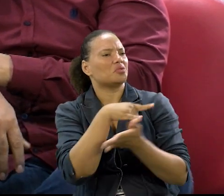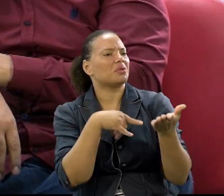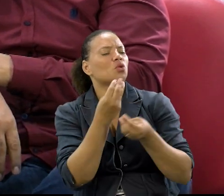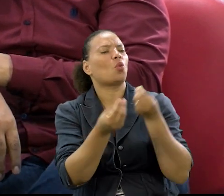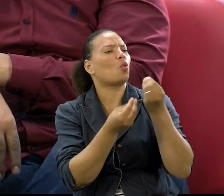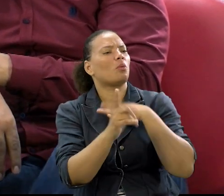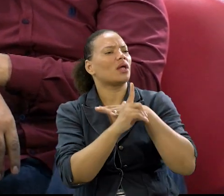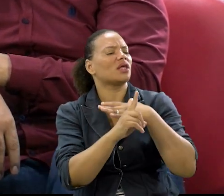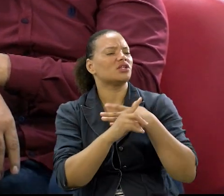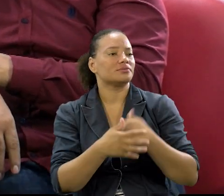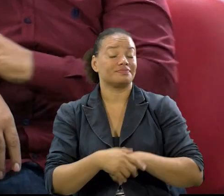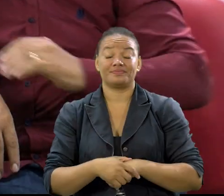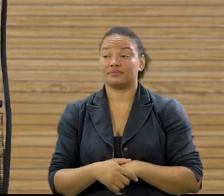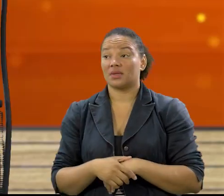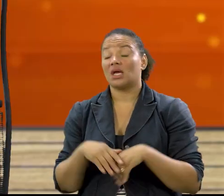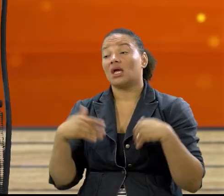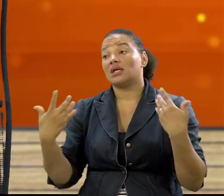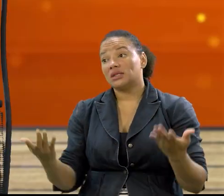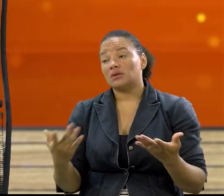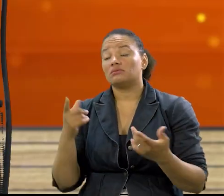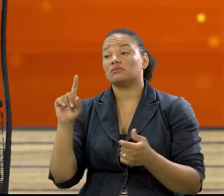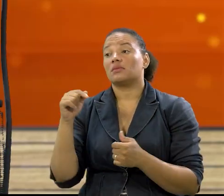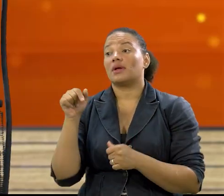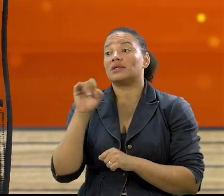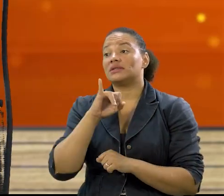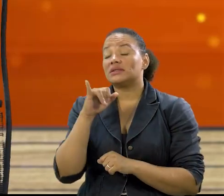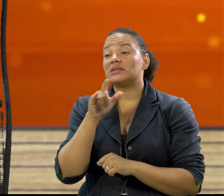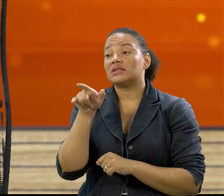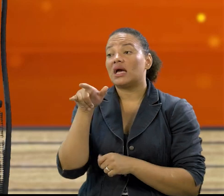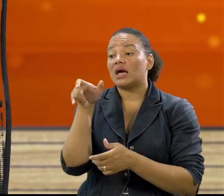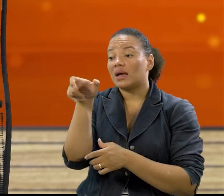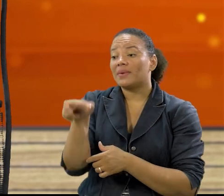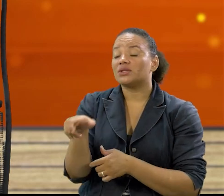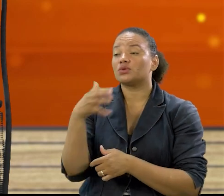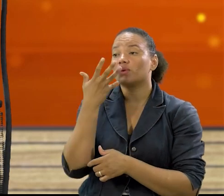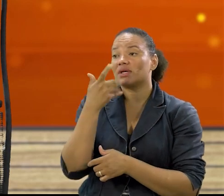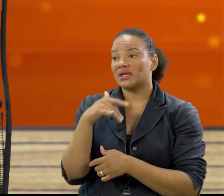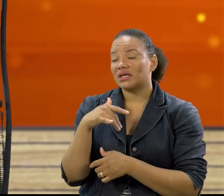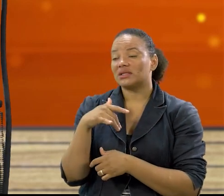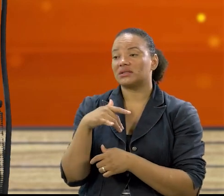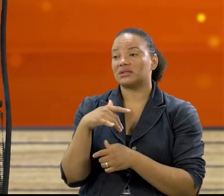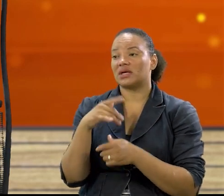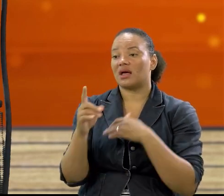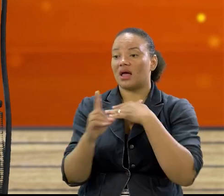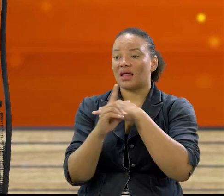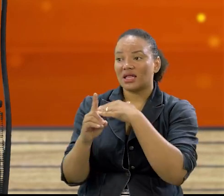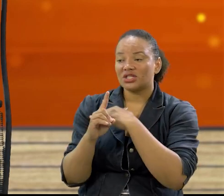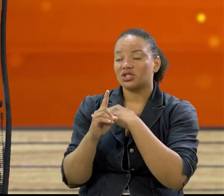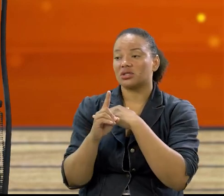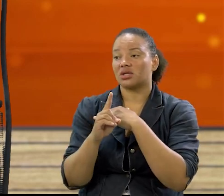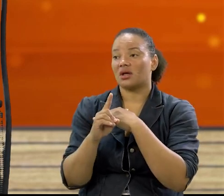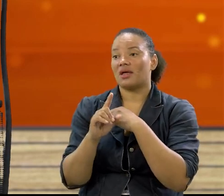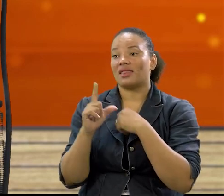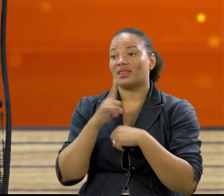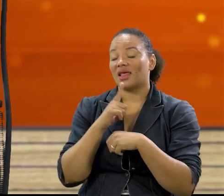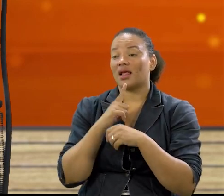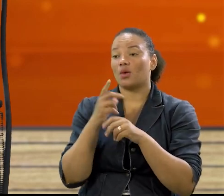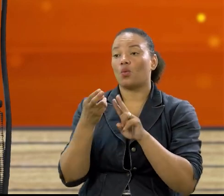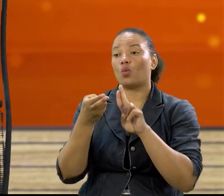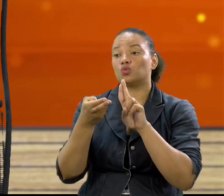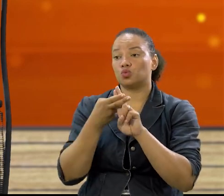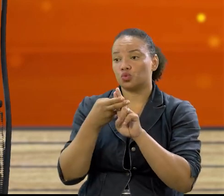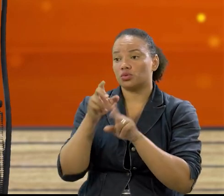eh precisa que para que a criança seja atendida que tenha os documentos no mínimo tem o cartão